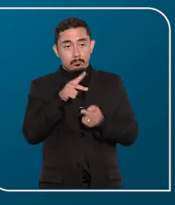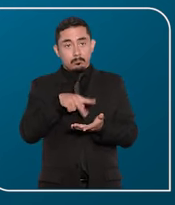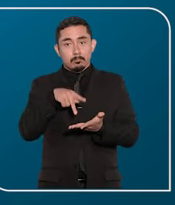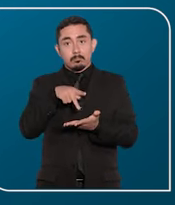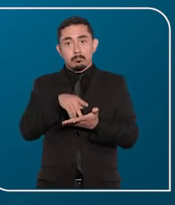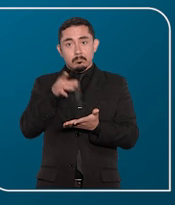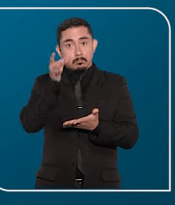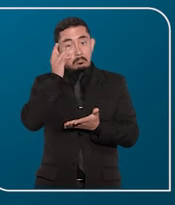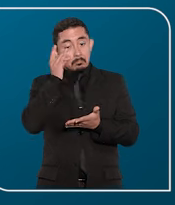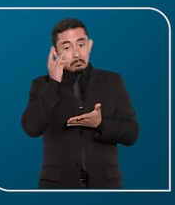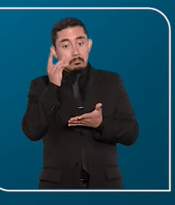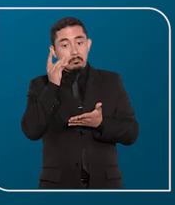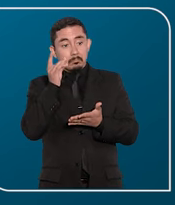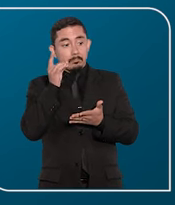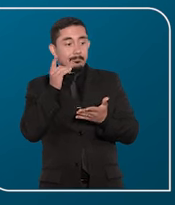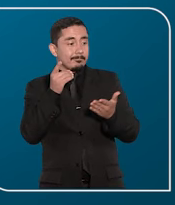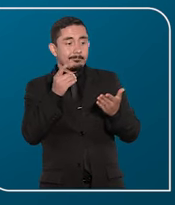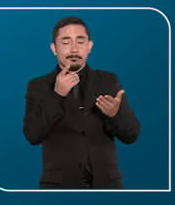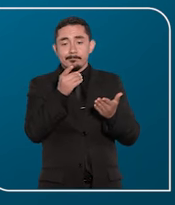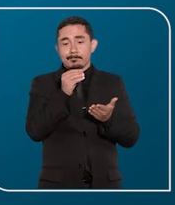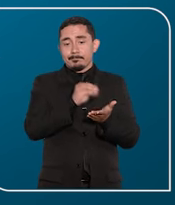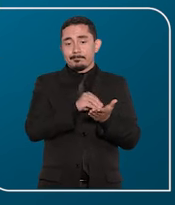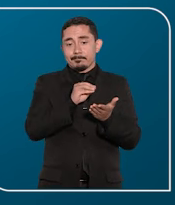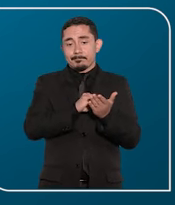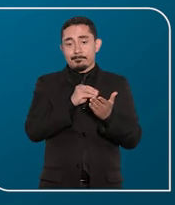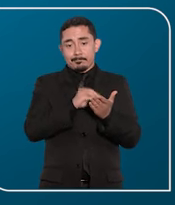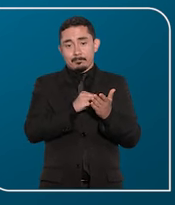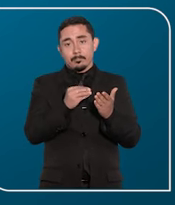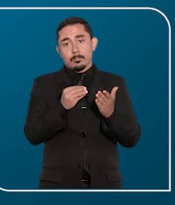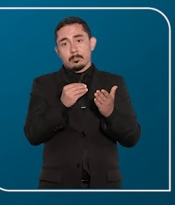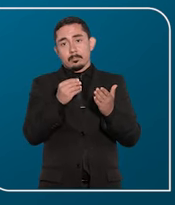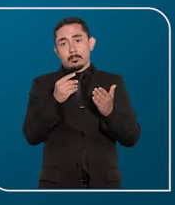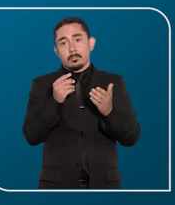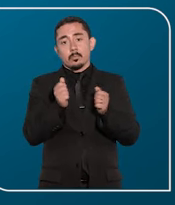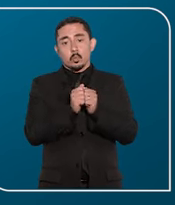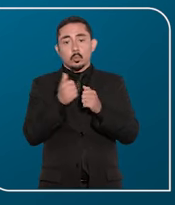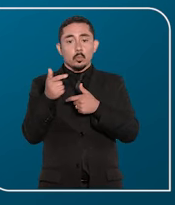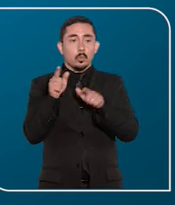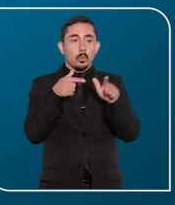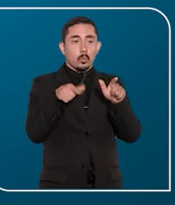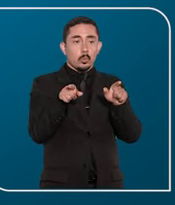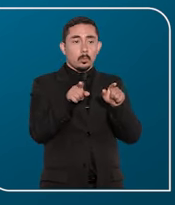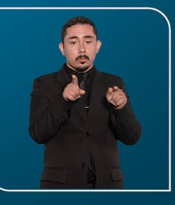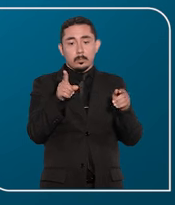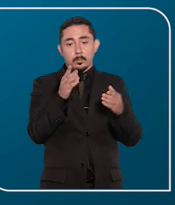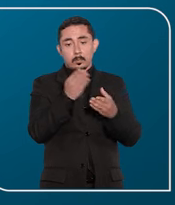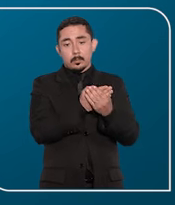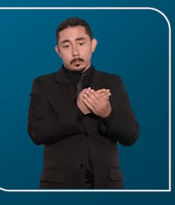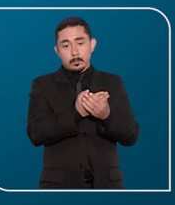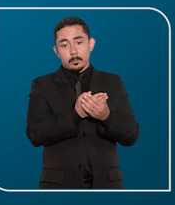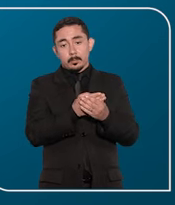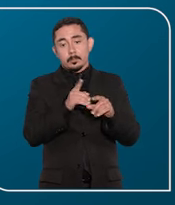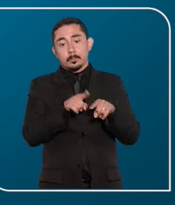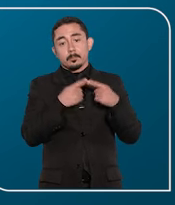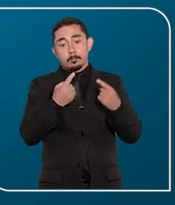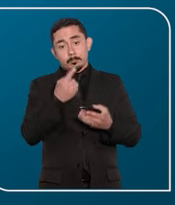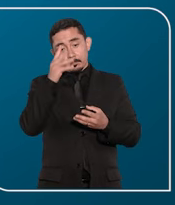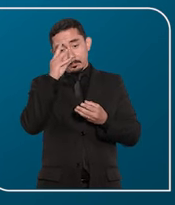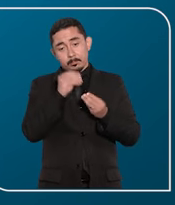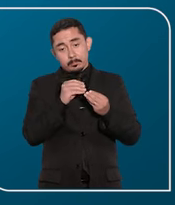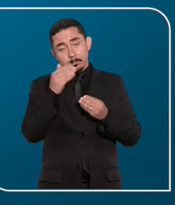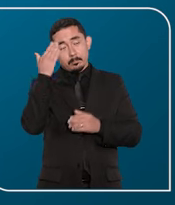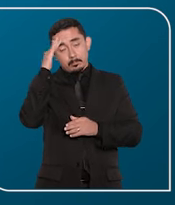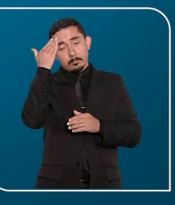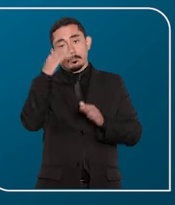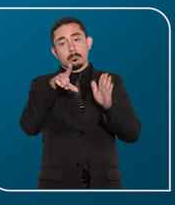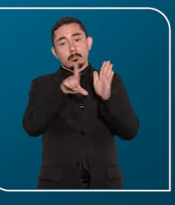dito, desprivilegiada em detrimento dos demais atores do processo. Mas sim, se entende, inclusive em razão da lei